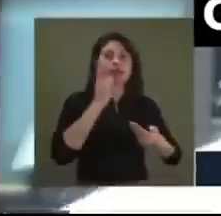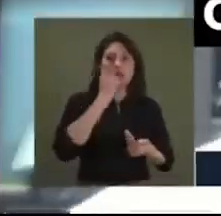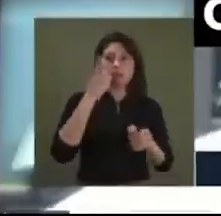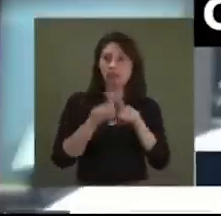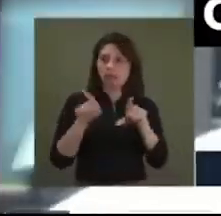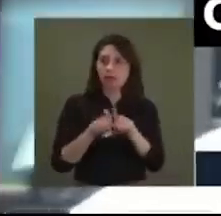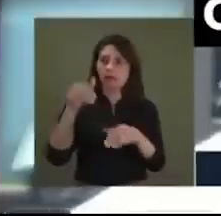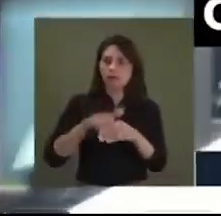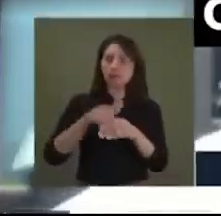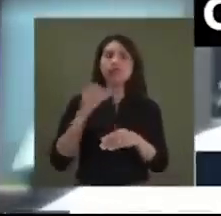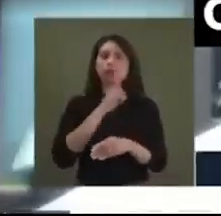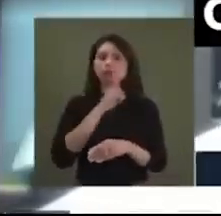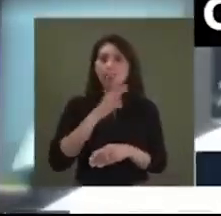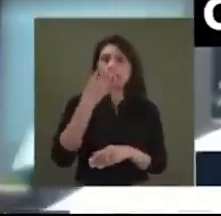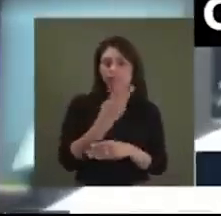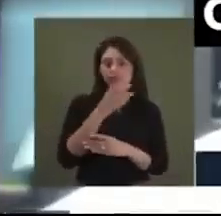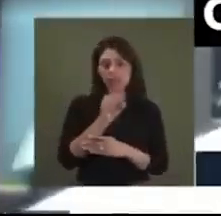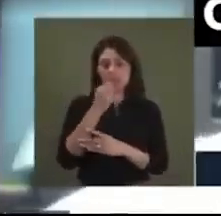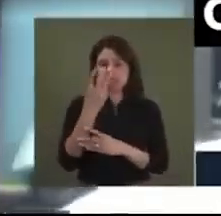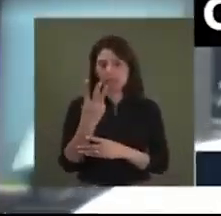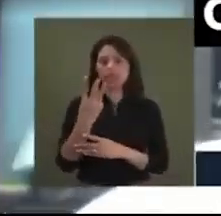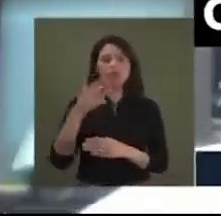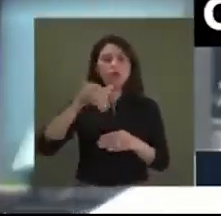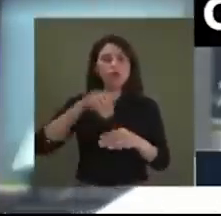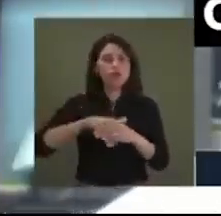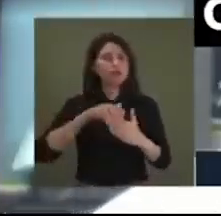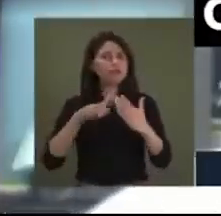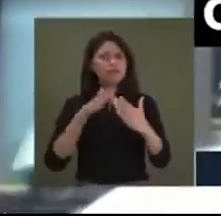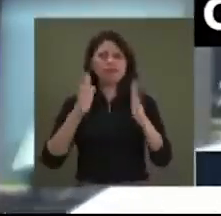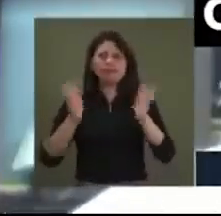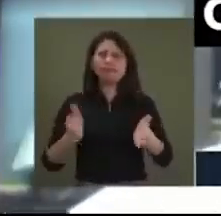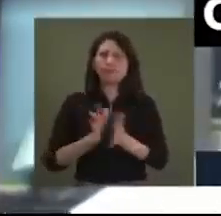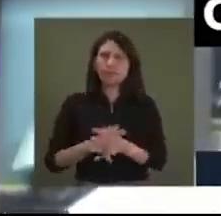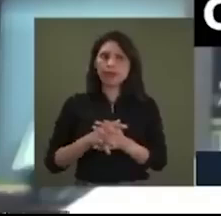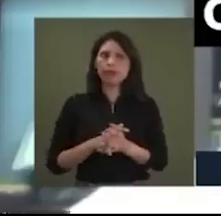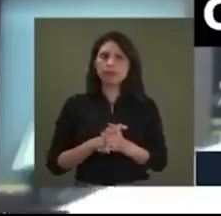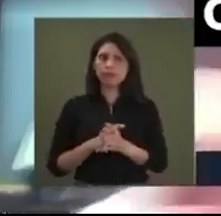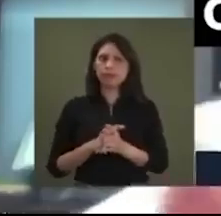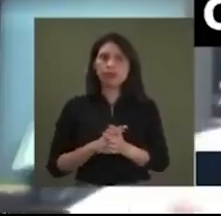votou em regime de urgência, 383 votos. E isso tudo foi dissolvido por